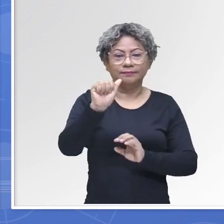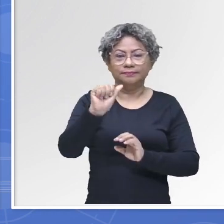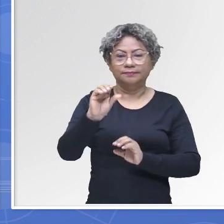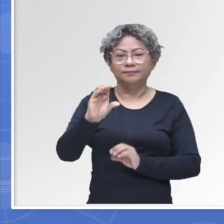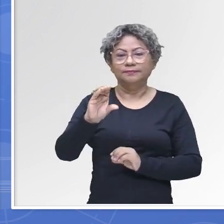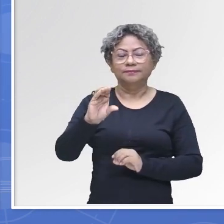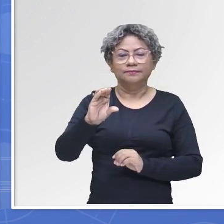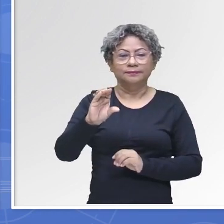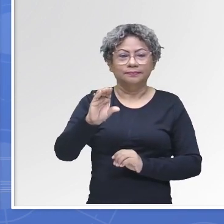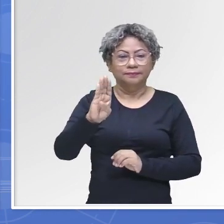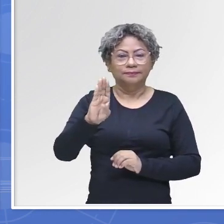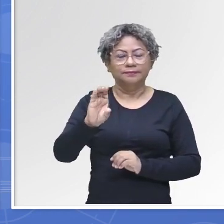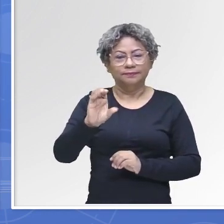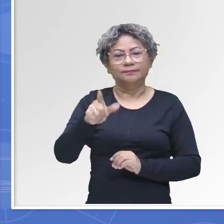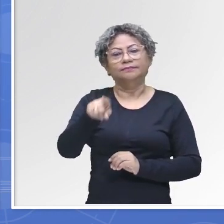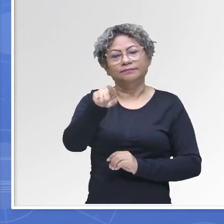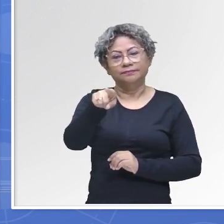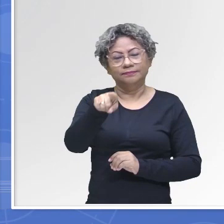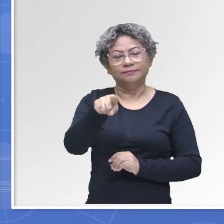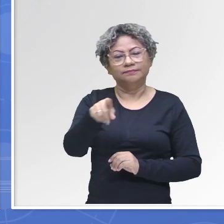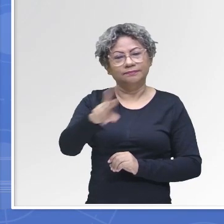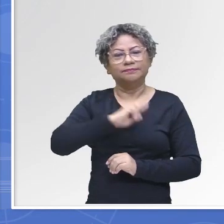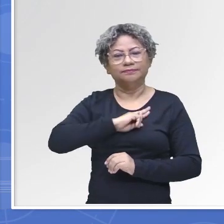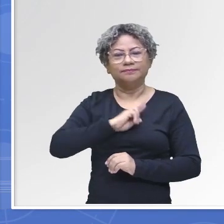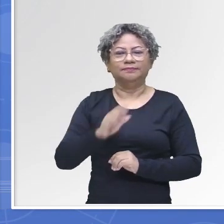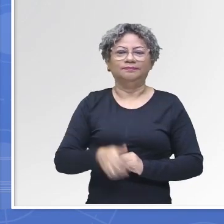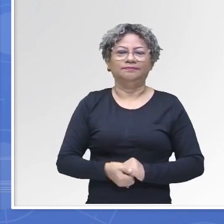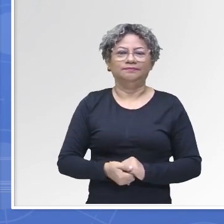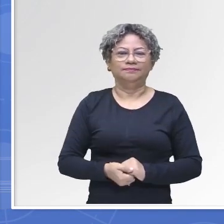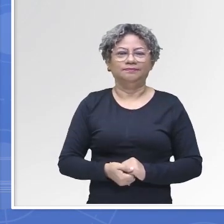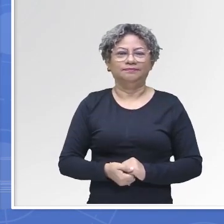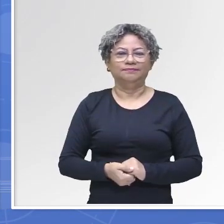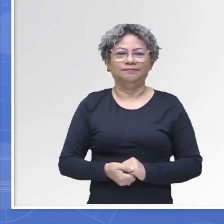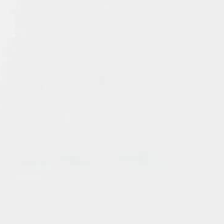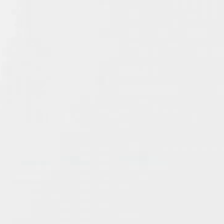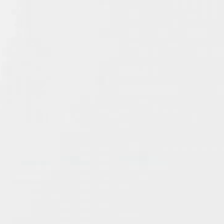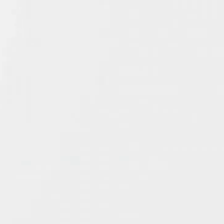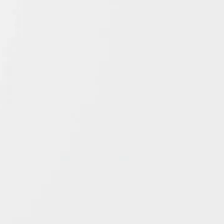para vocês e daqui a pouquinho voltaremos.